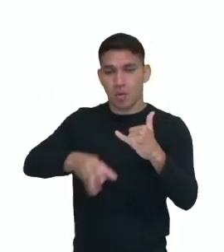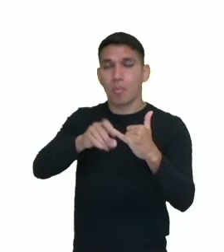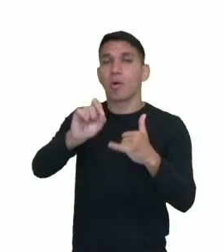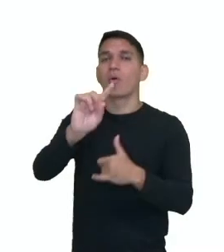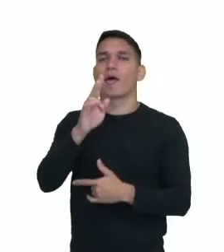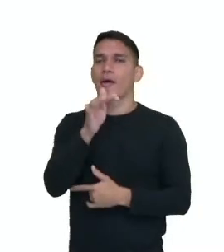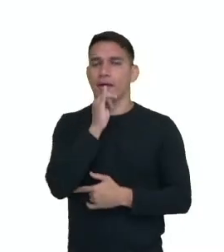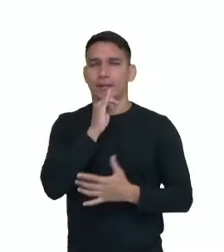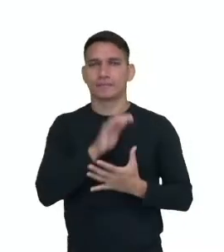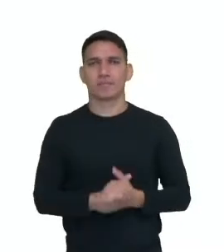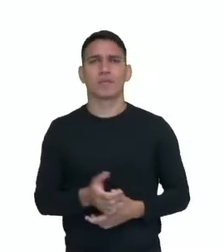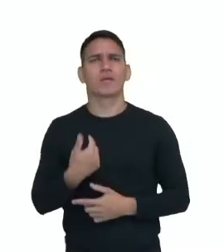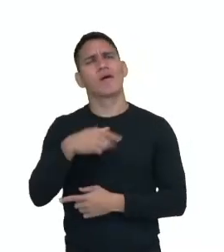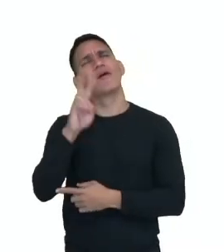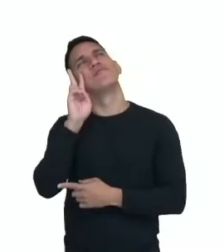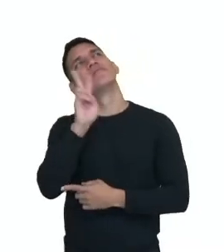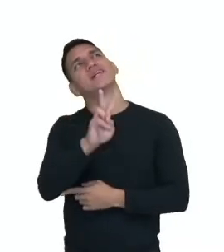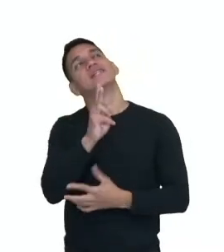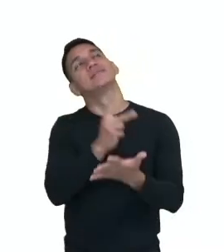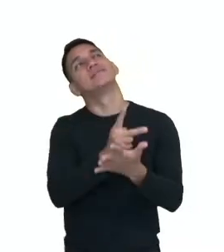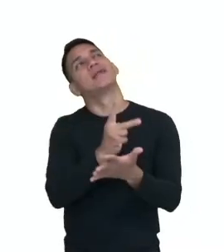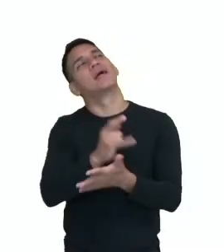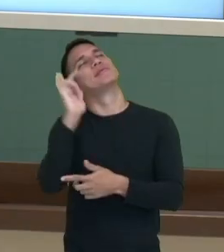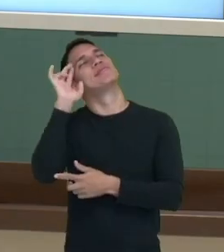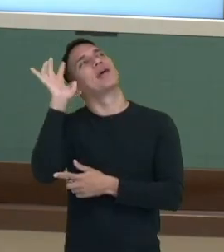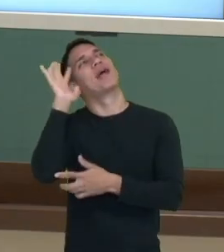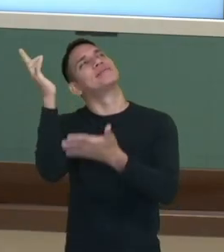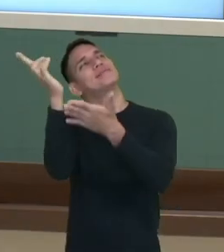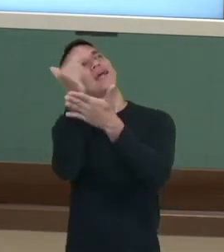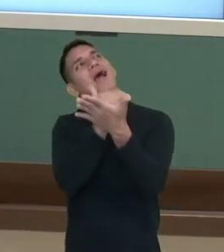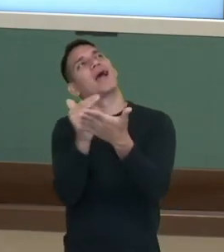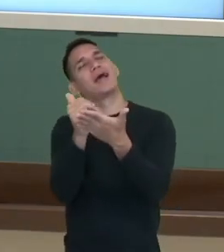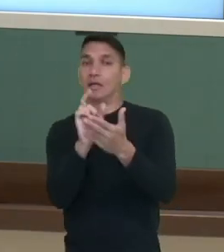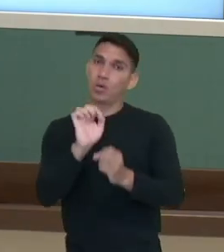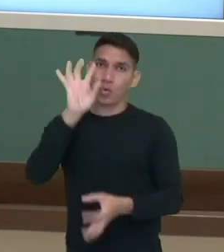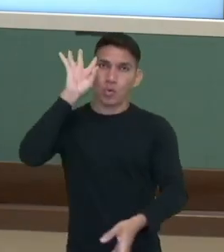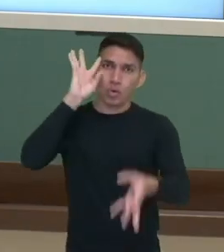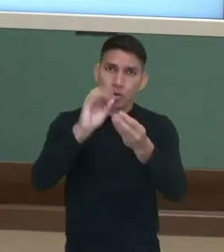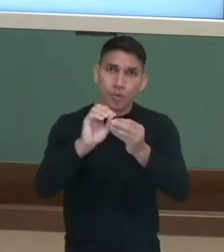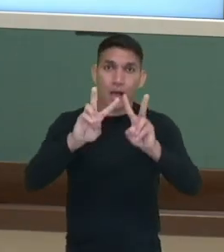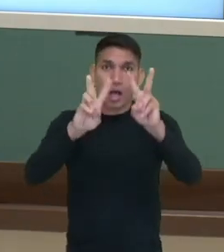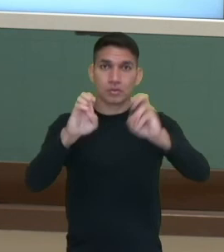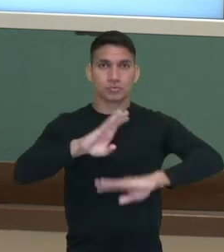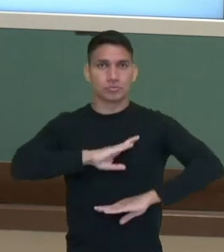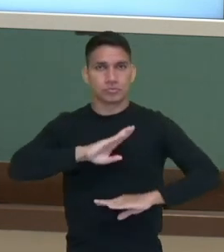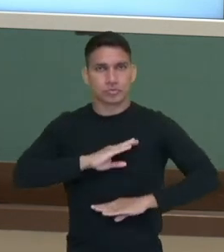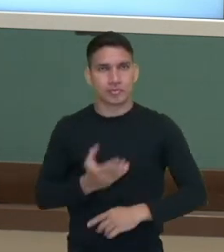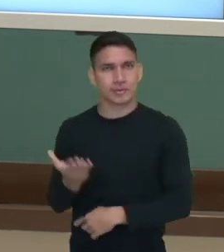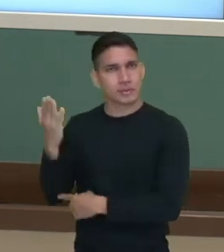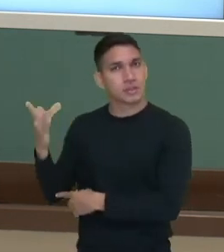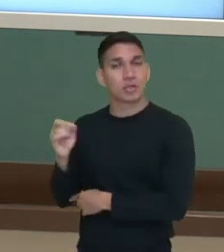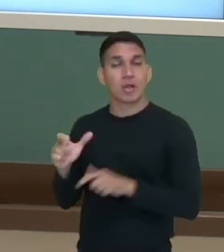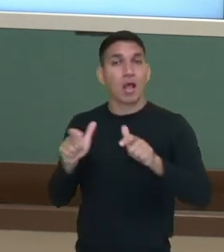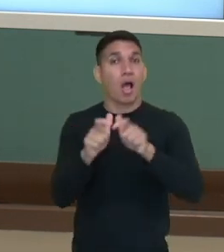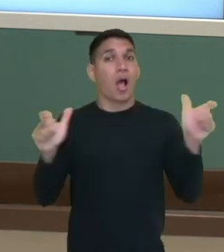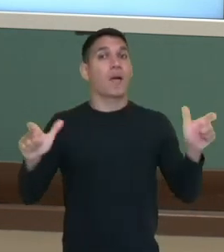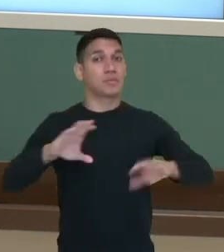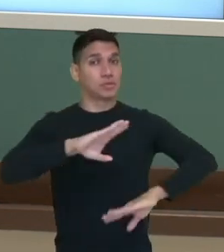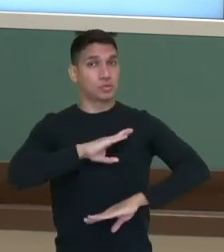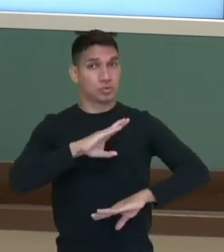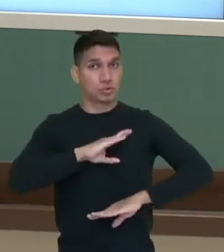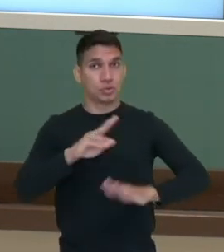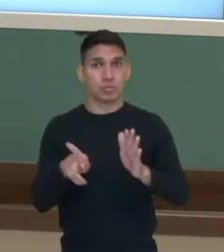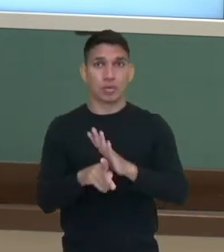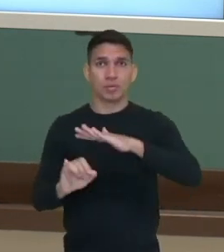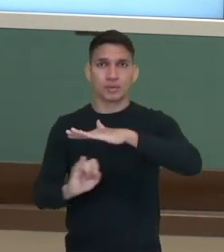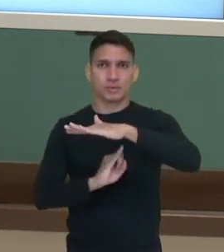eu vejo-me sempre desenhando. O que nós podemos concluir desse pensando juntos? Que na maioria das vezes, na